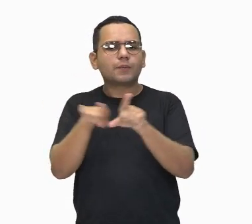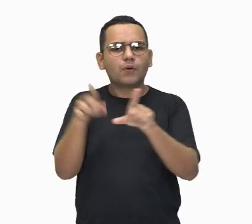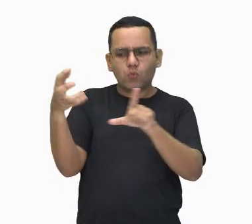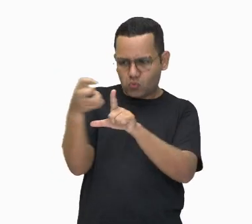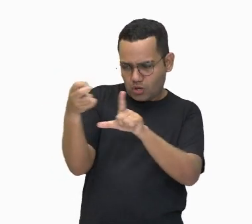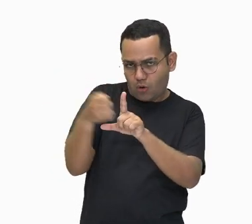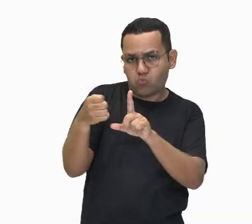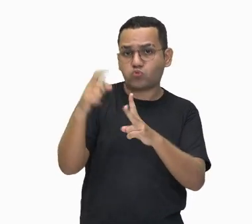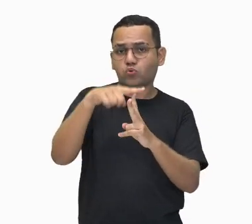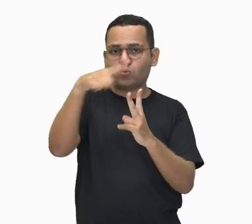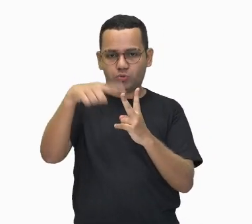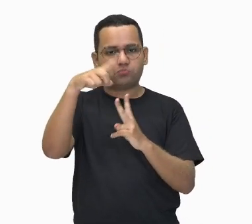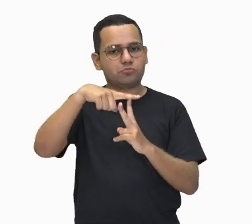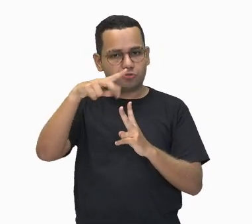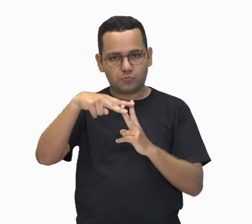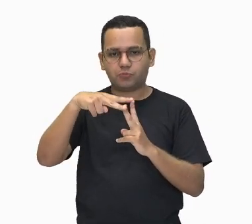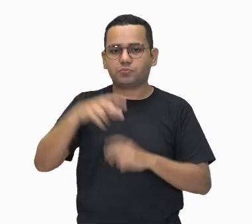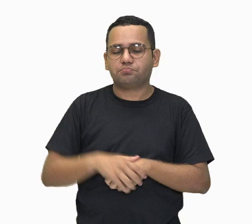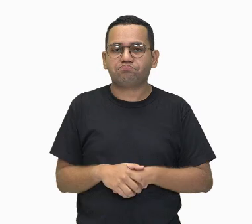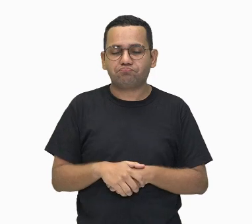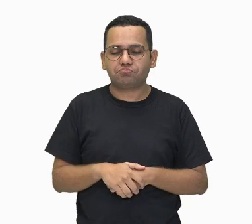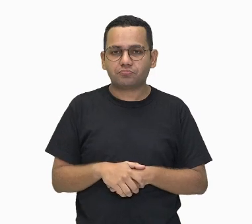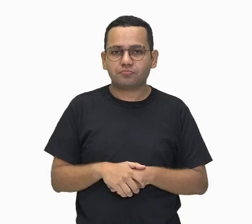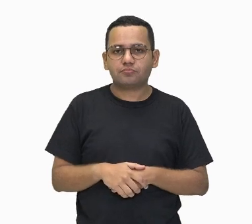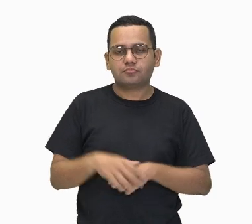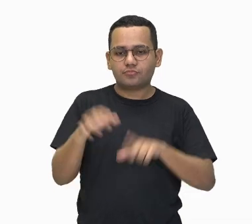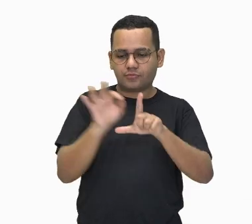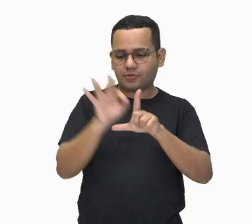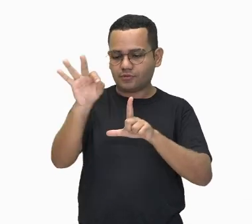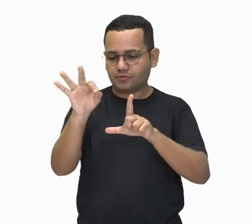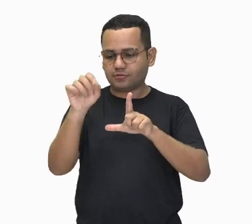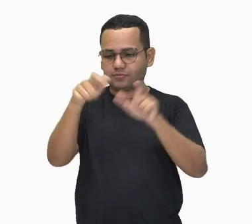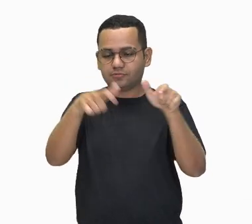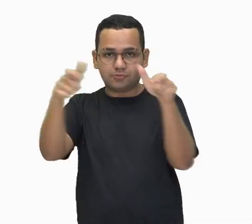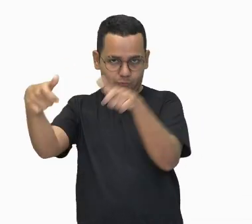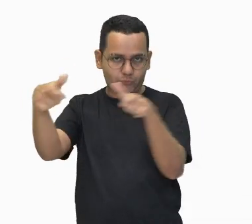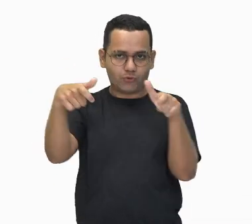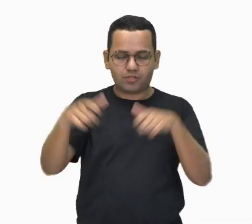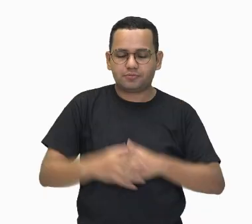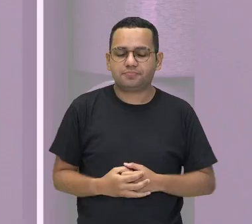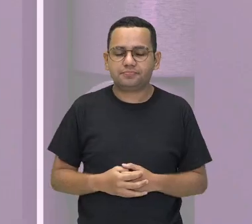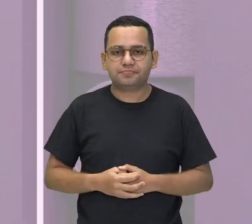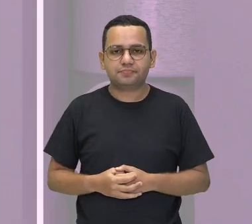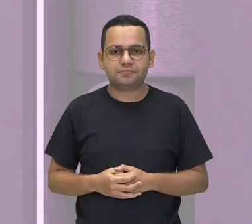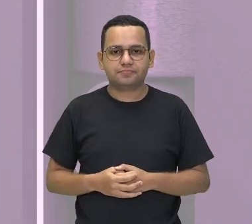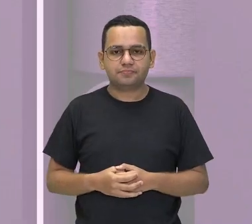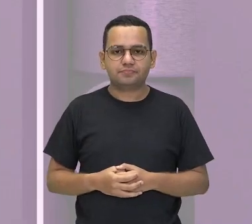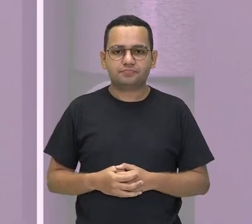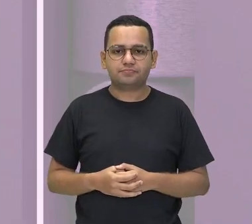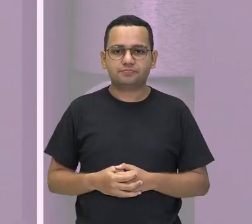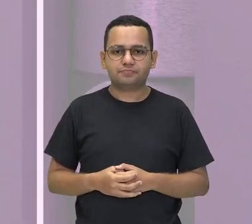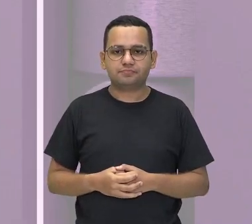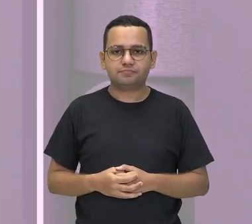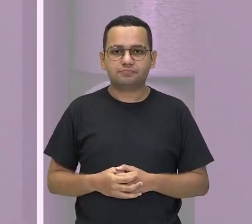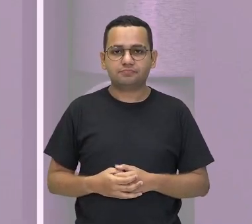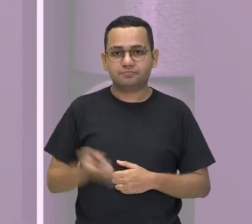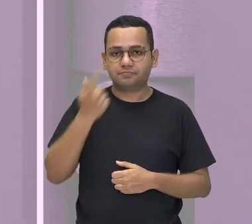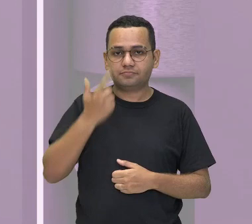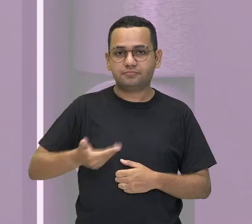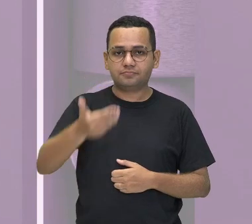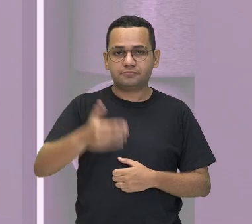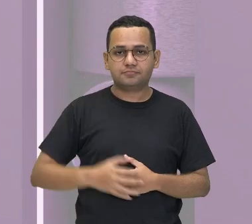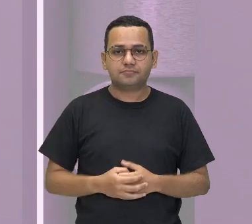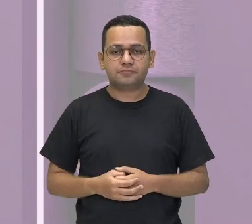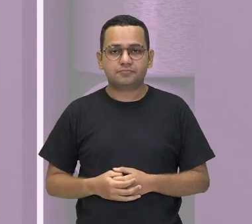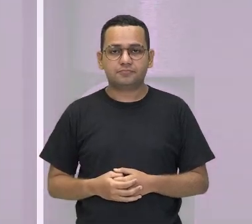do coeficiente angular e linear da reta, conhecendo dois pontos. Então esse é o nosso tema. Venha para a